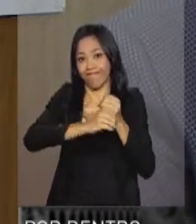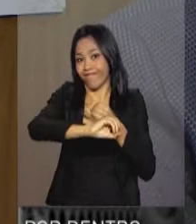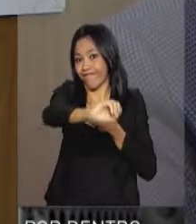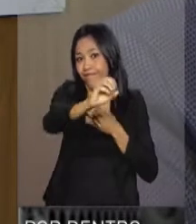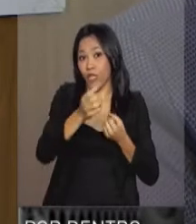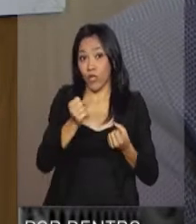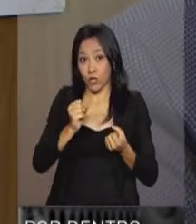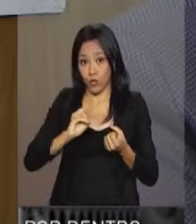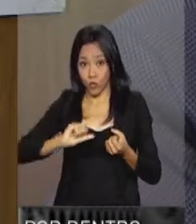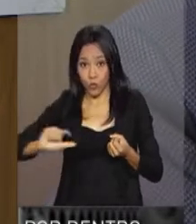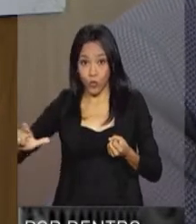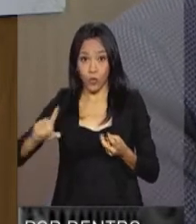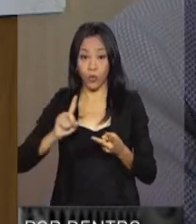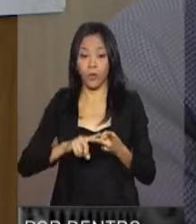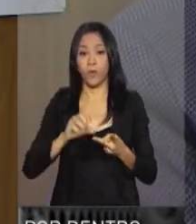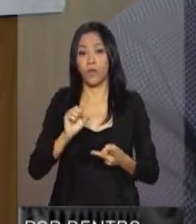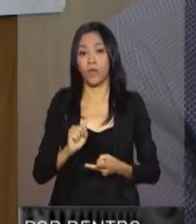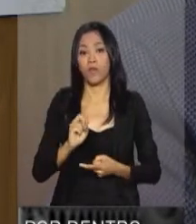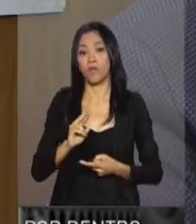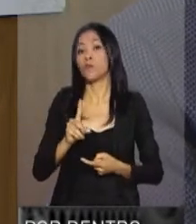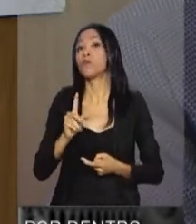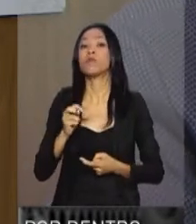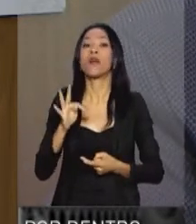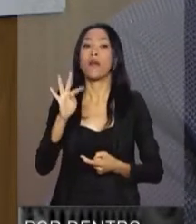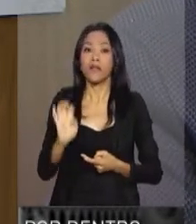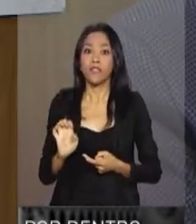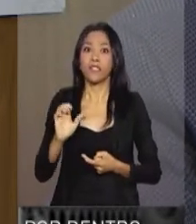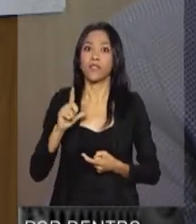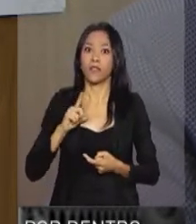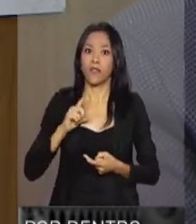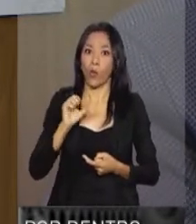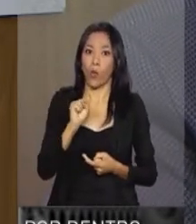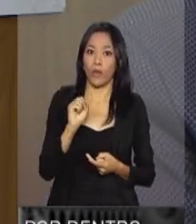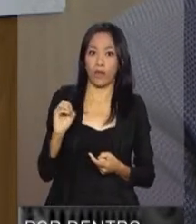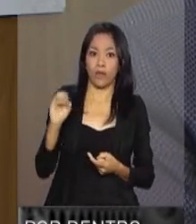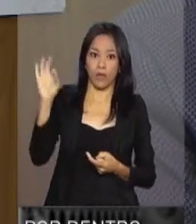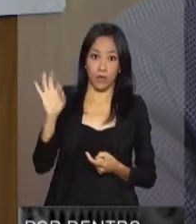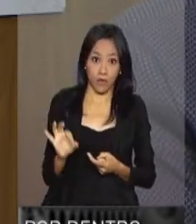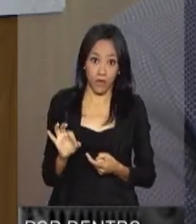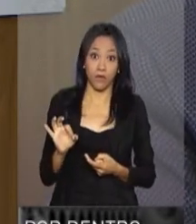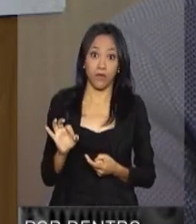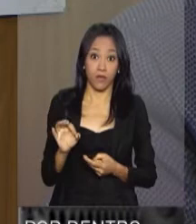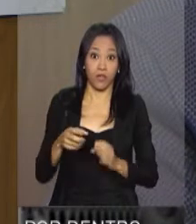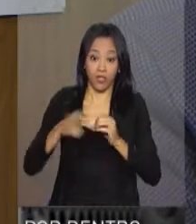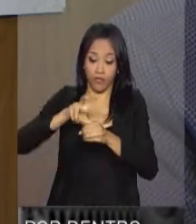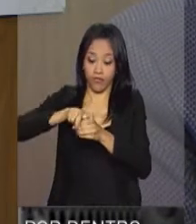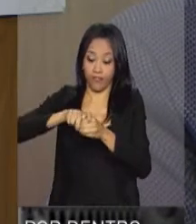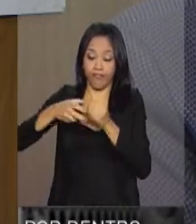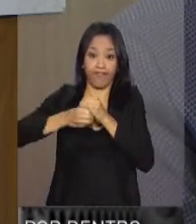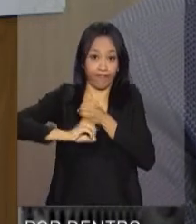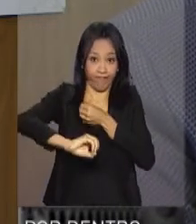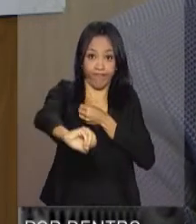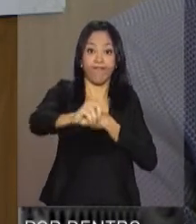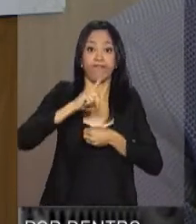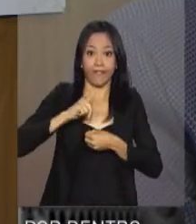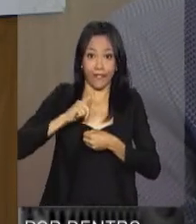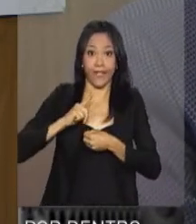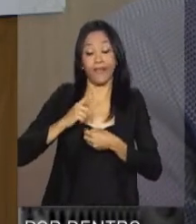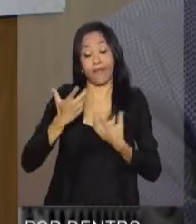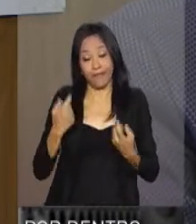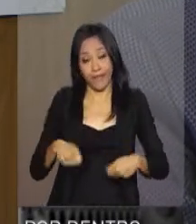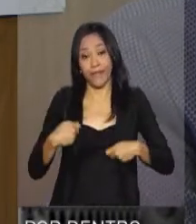sudeste inversamente à essa proporção com 80% em alguns estados precisamos vencer este desafio